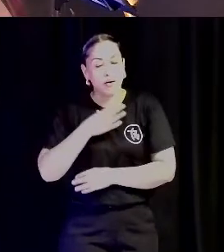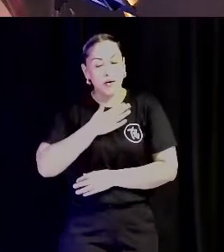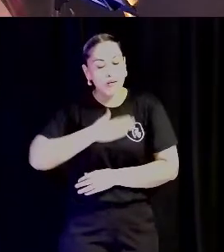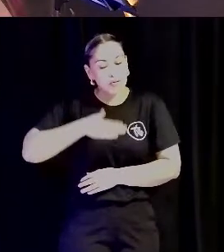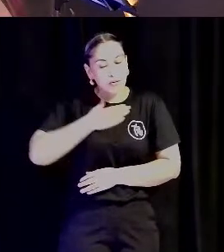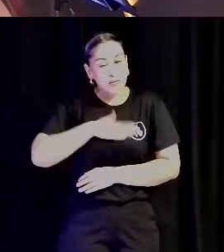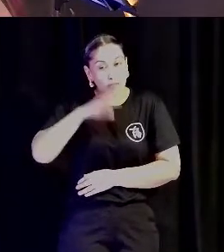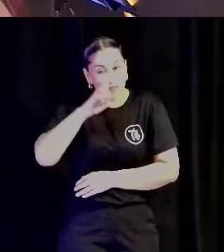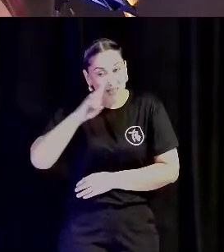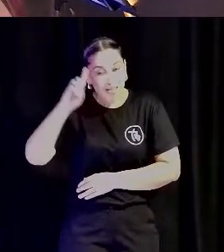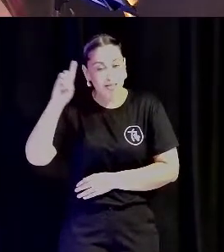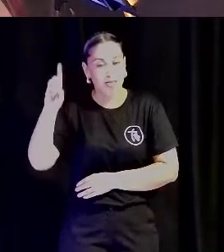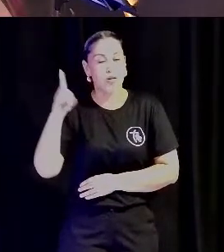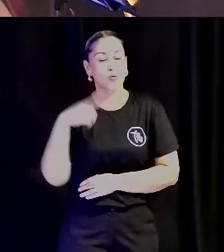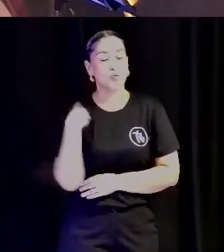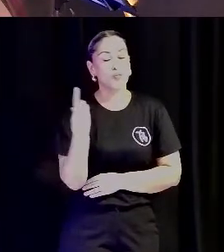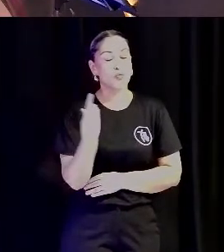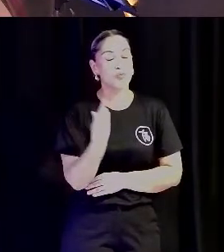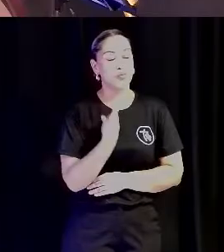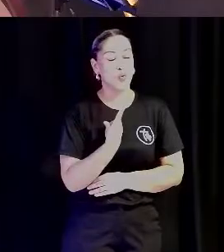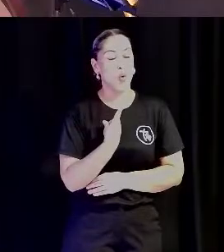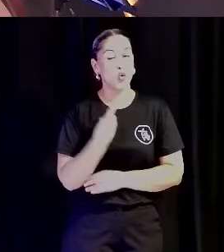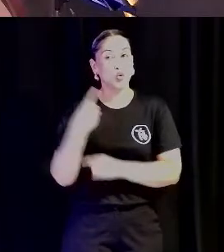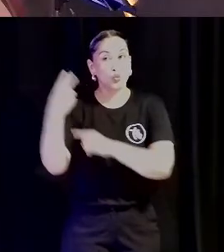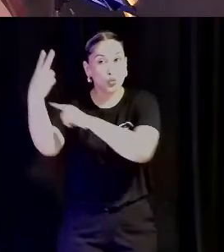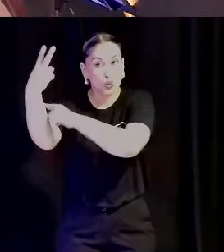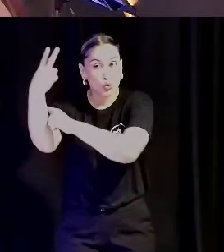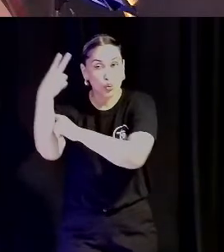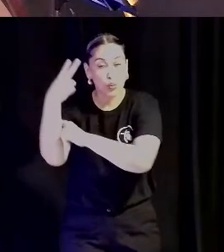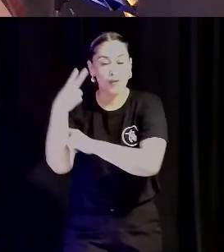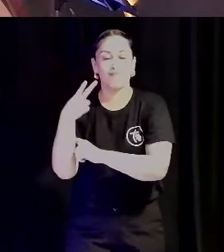nós somos protegidos